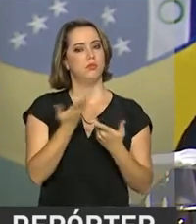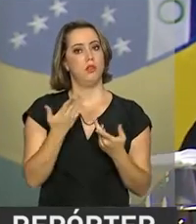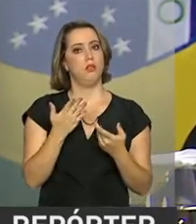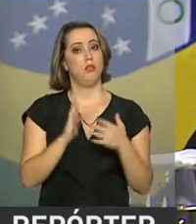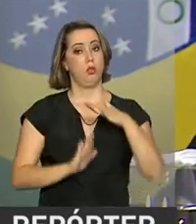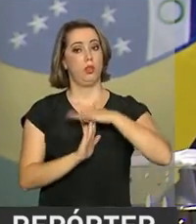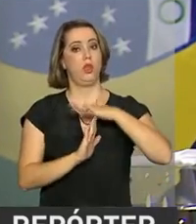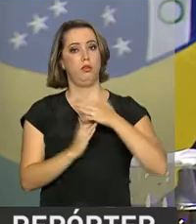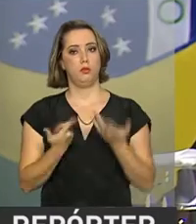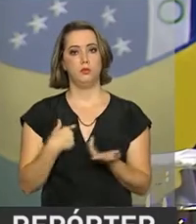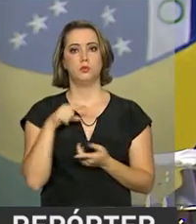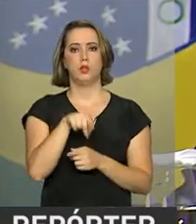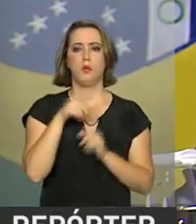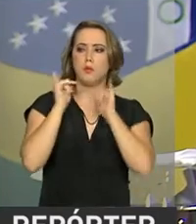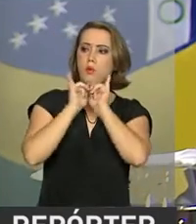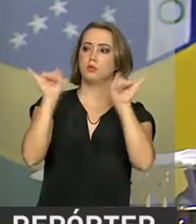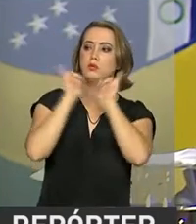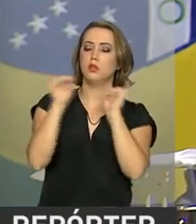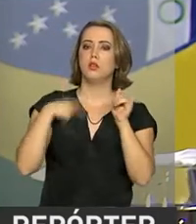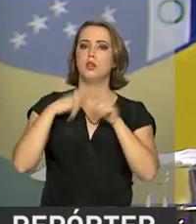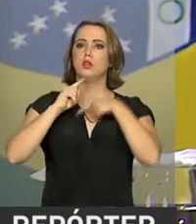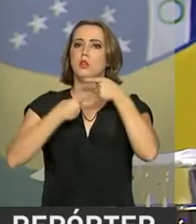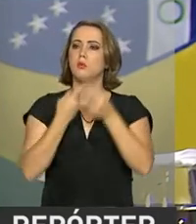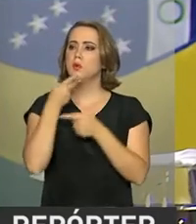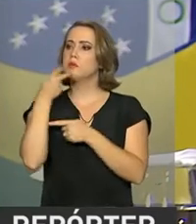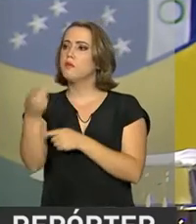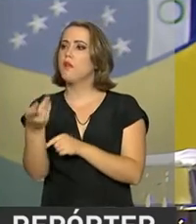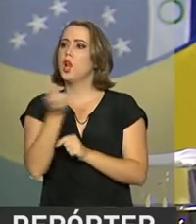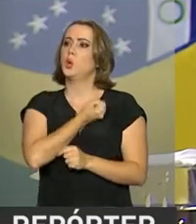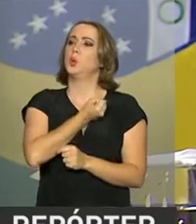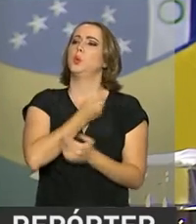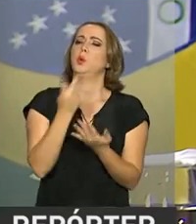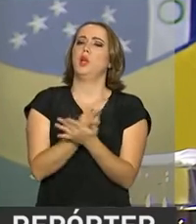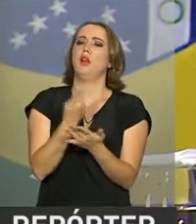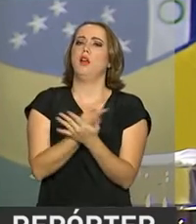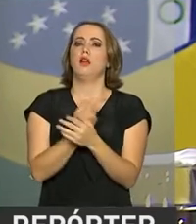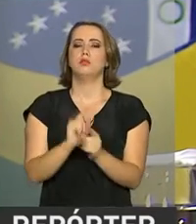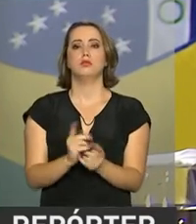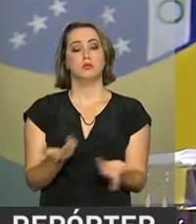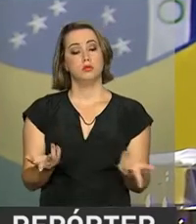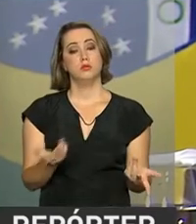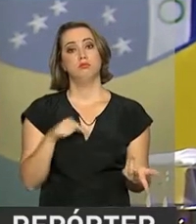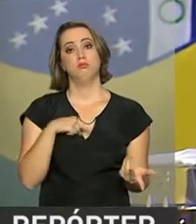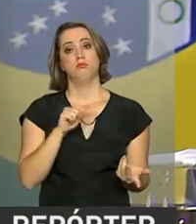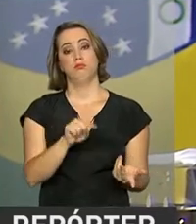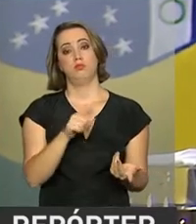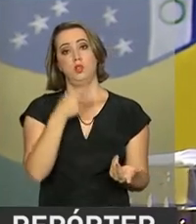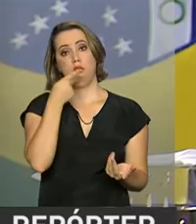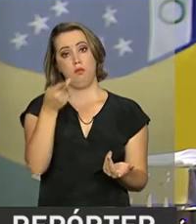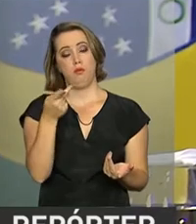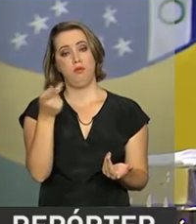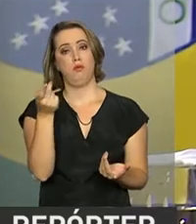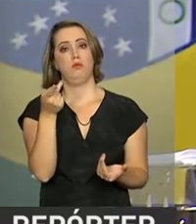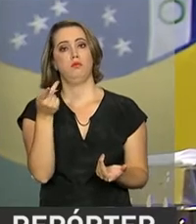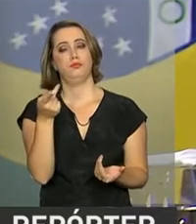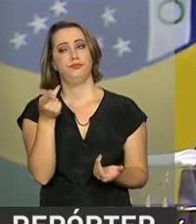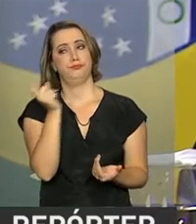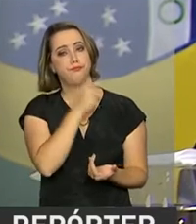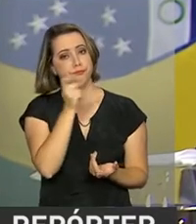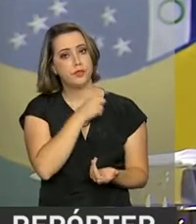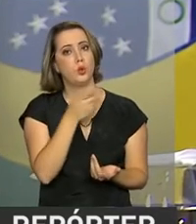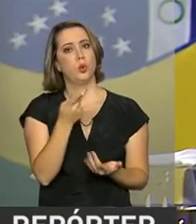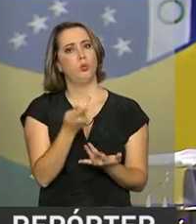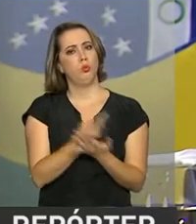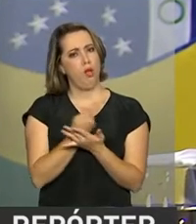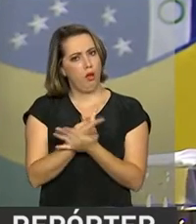começam a argumentar com dados equivocados jean não verdadeiros e